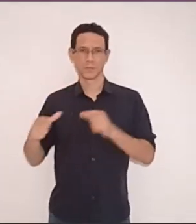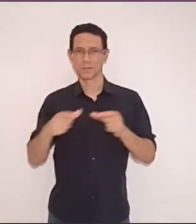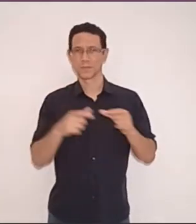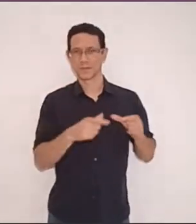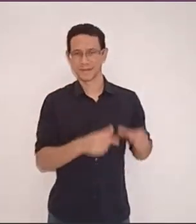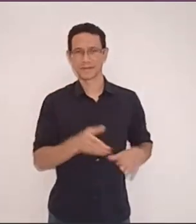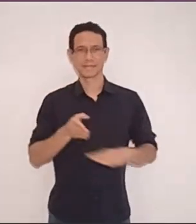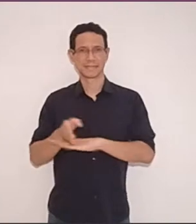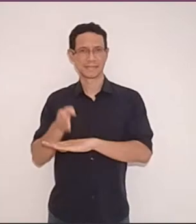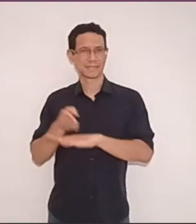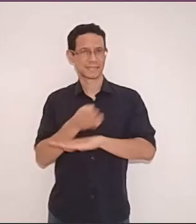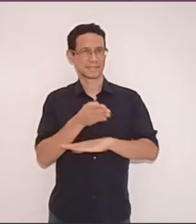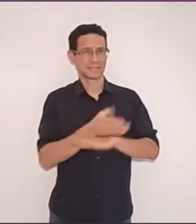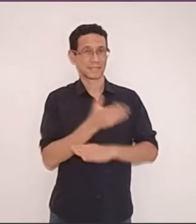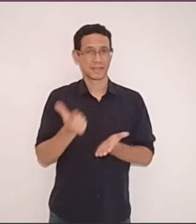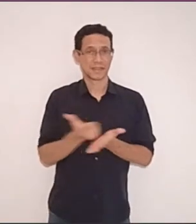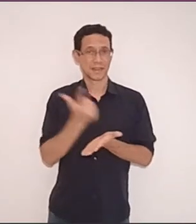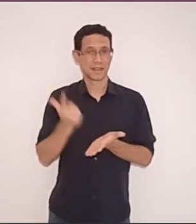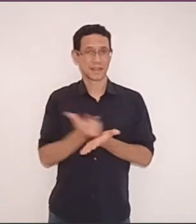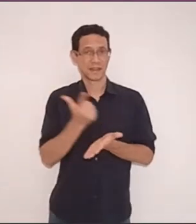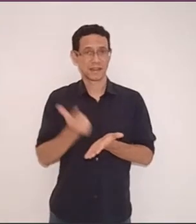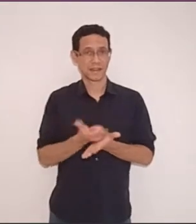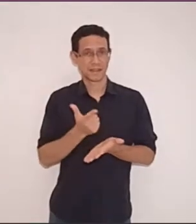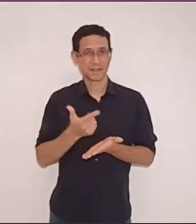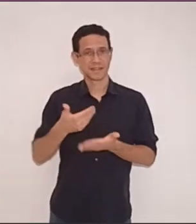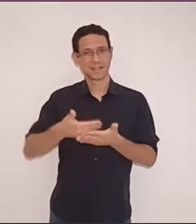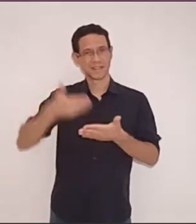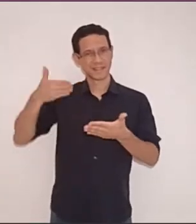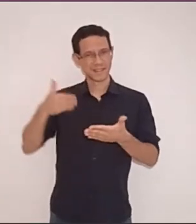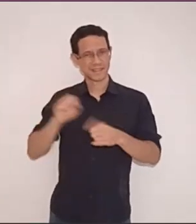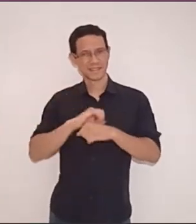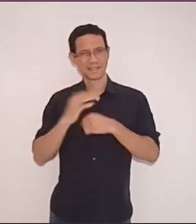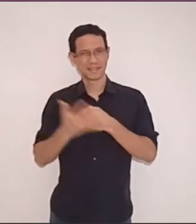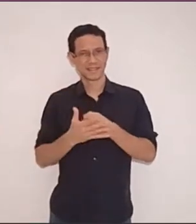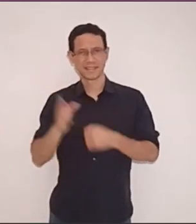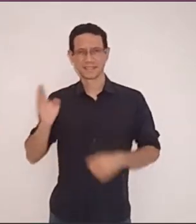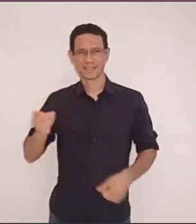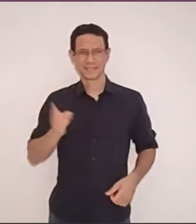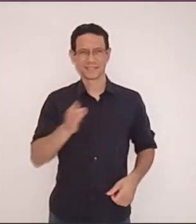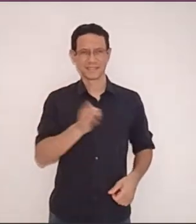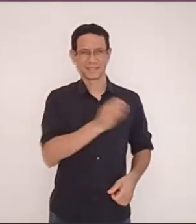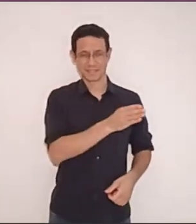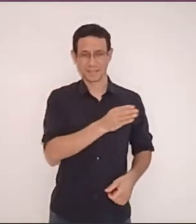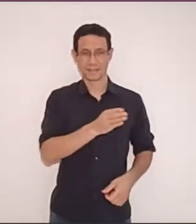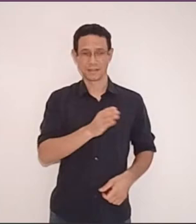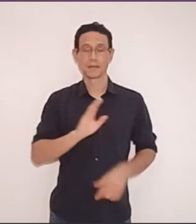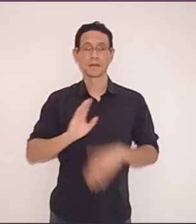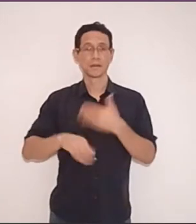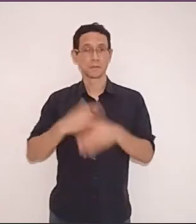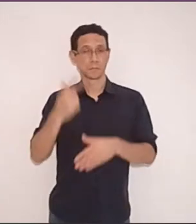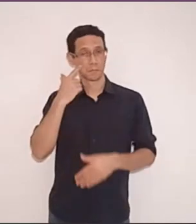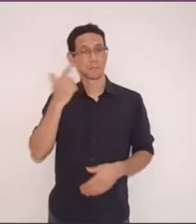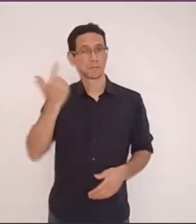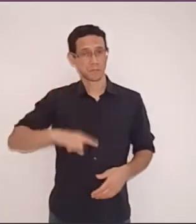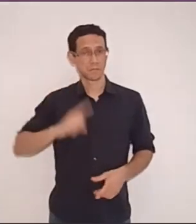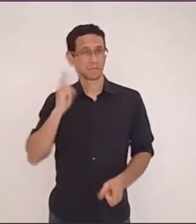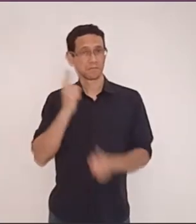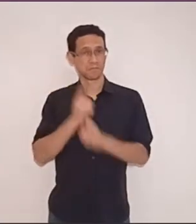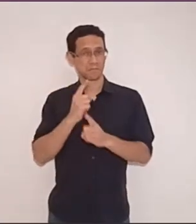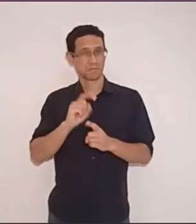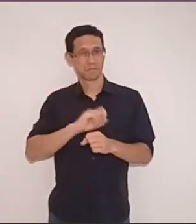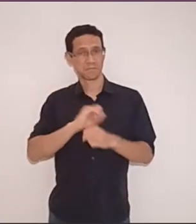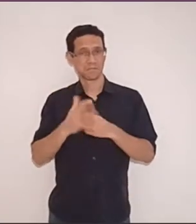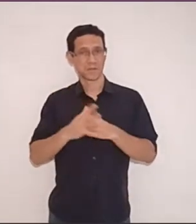passei todos os lugares que eu assei O livro é um pouco antes da academia ficará faltando vários lugares espero aqui depois da vacina a gente possa se